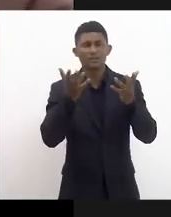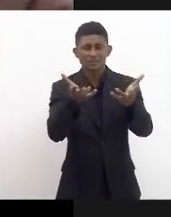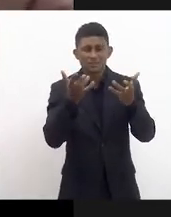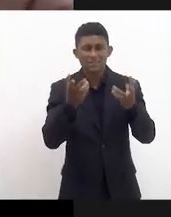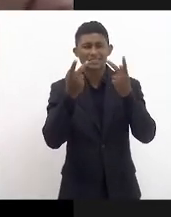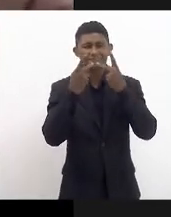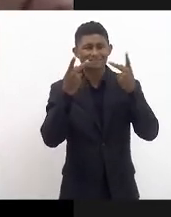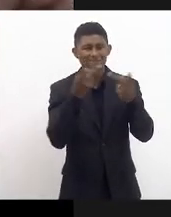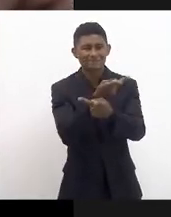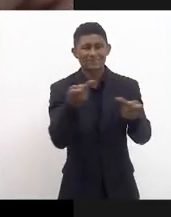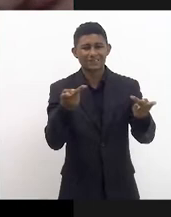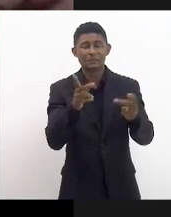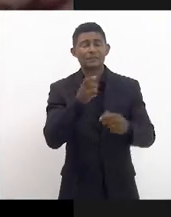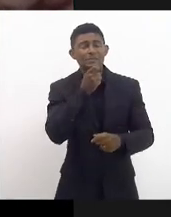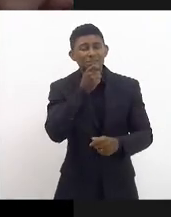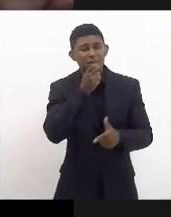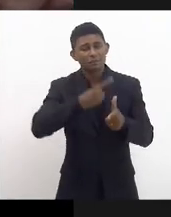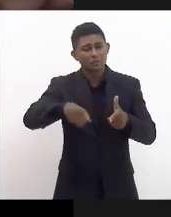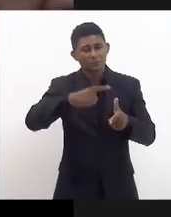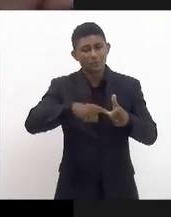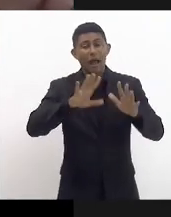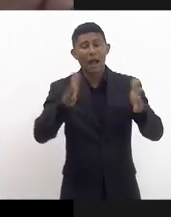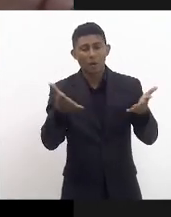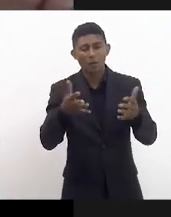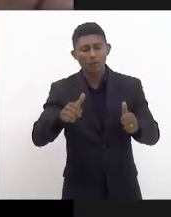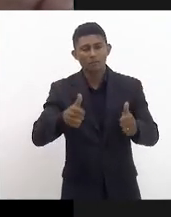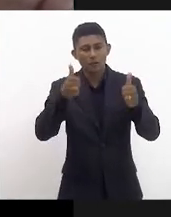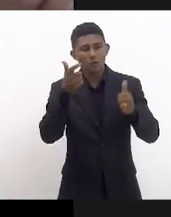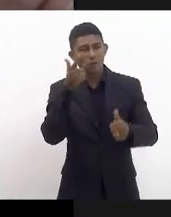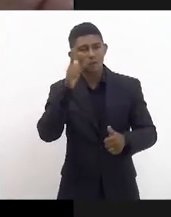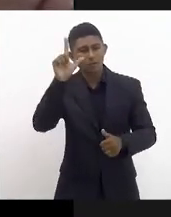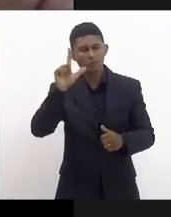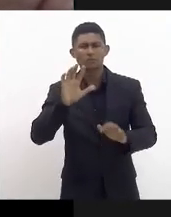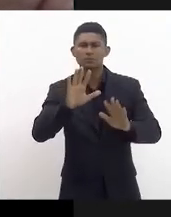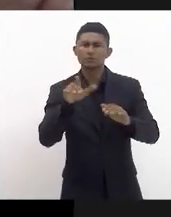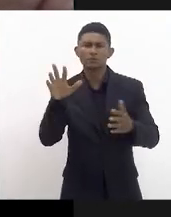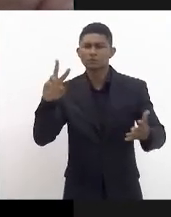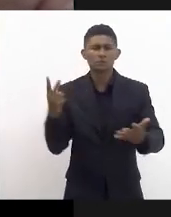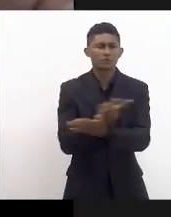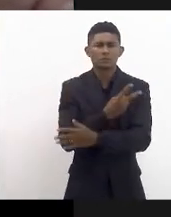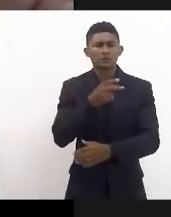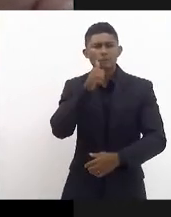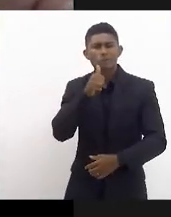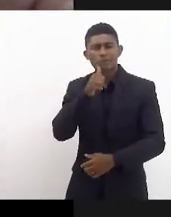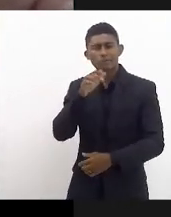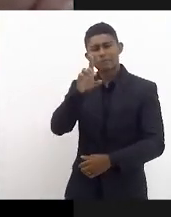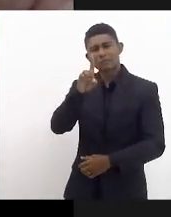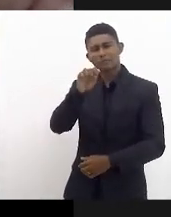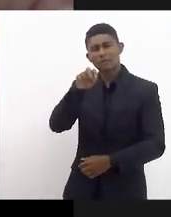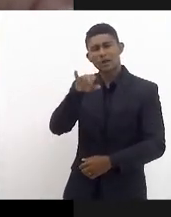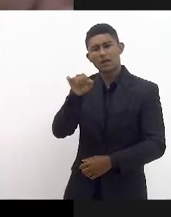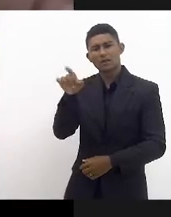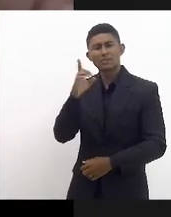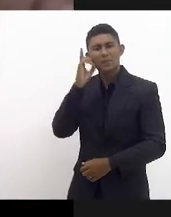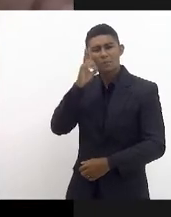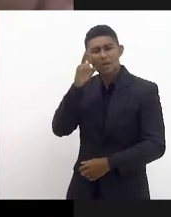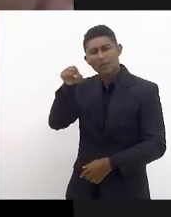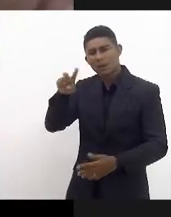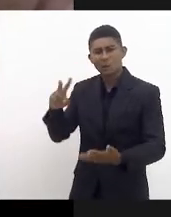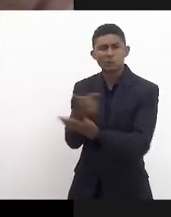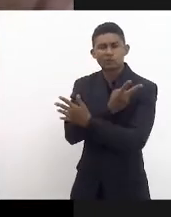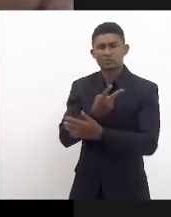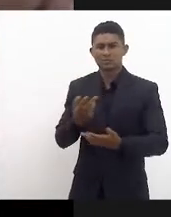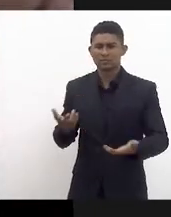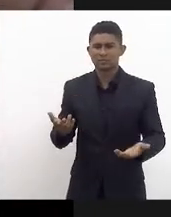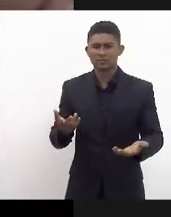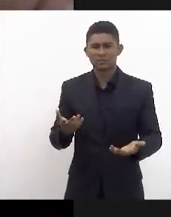aqui não ajudou, estava com problema. Sobre esse episódio ocorrido com a Dani, né? Esse episódio, para mim,